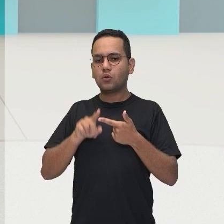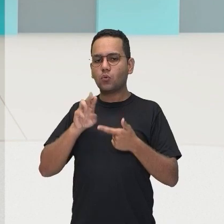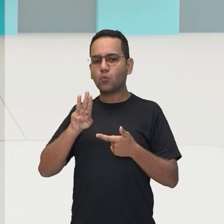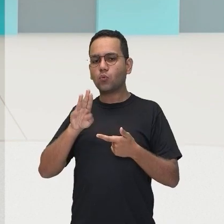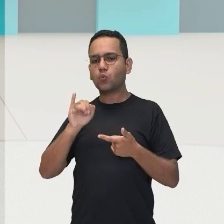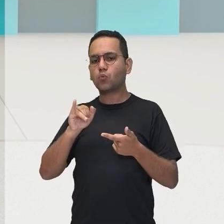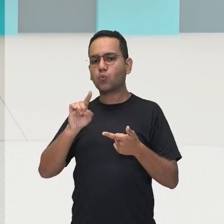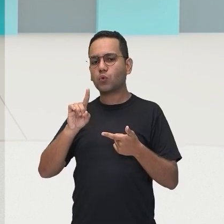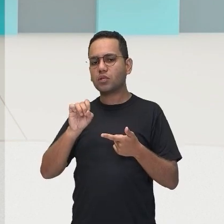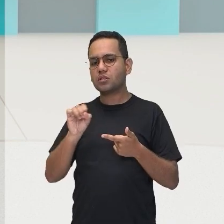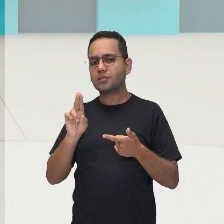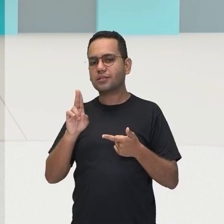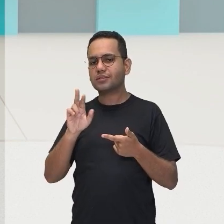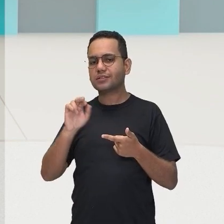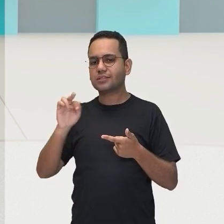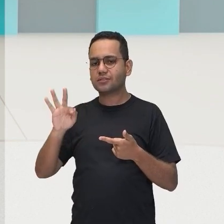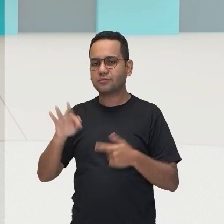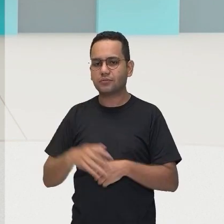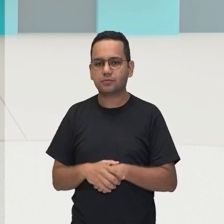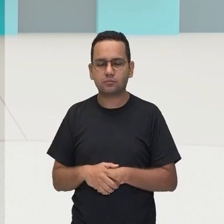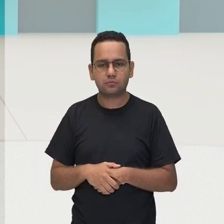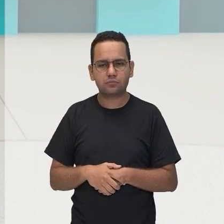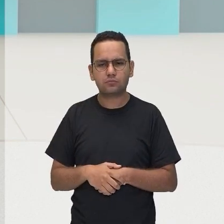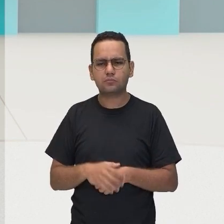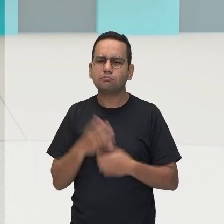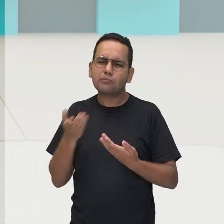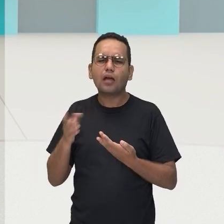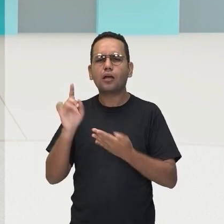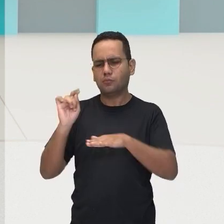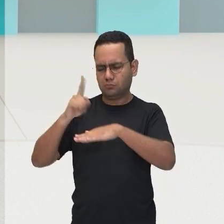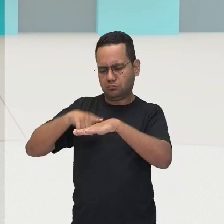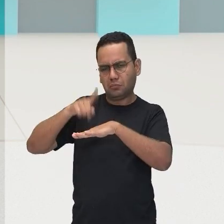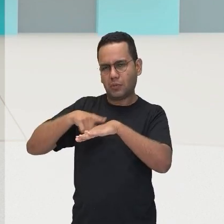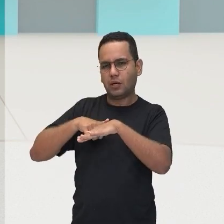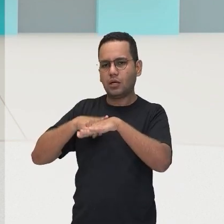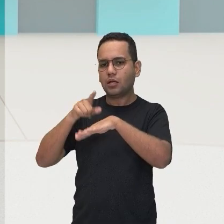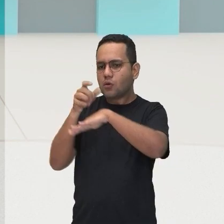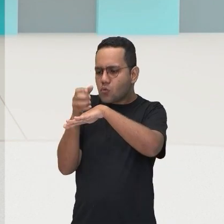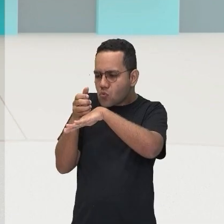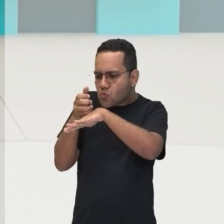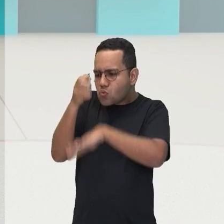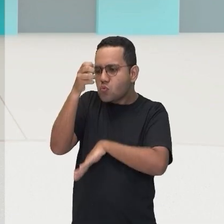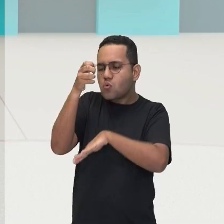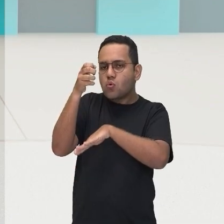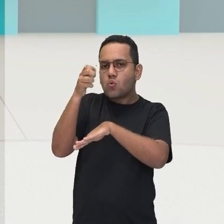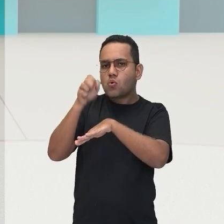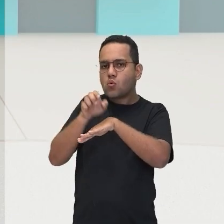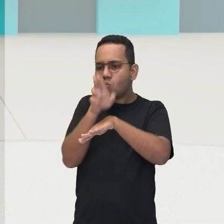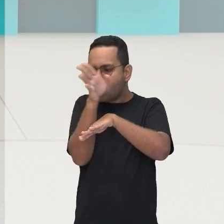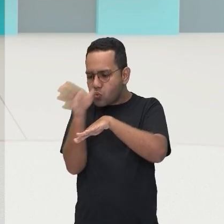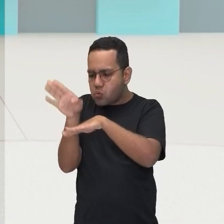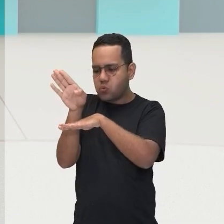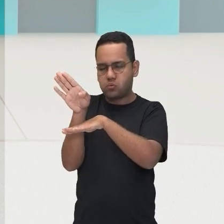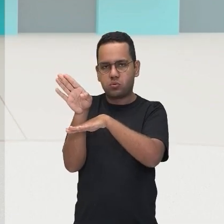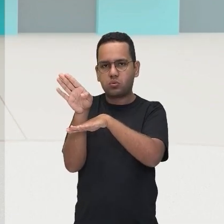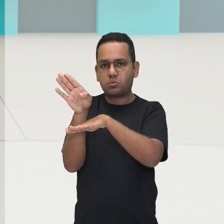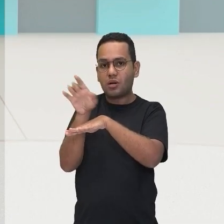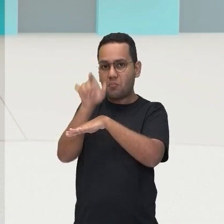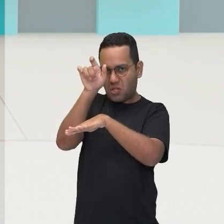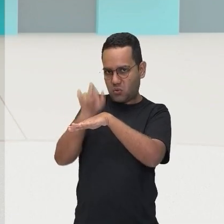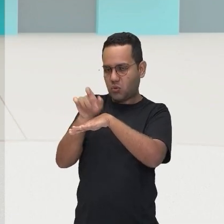como se fosse ali um barco à vela, mas comandado, né, através dessa pessoa que está praticando, né,